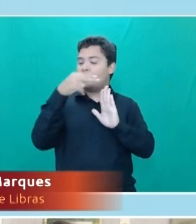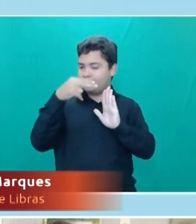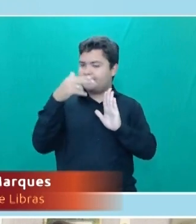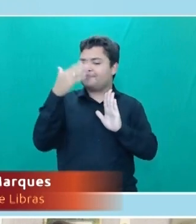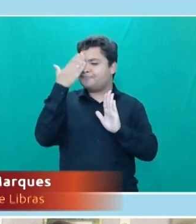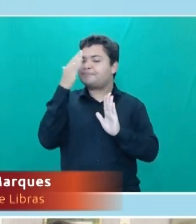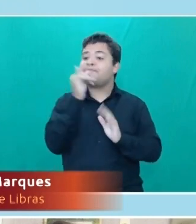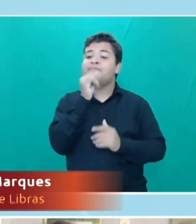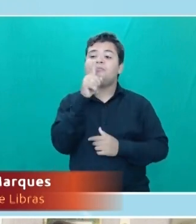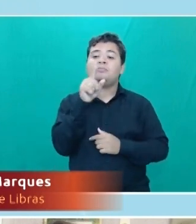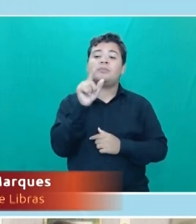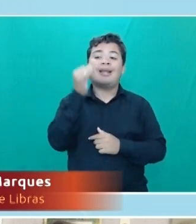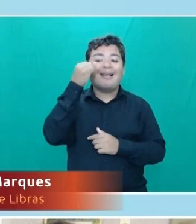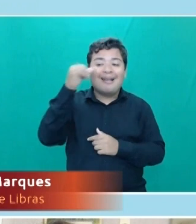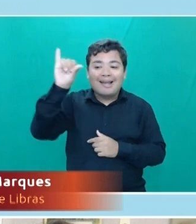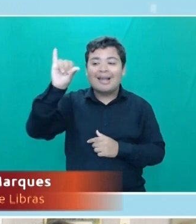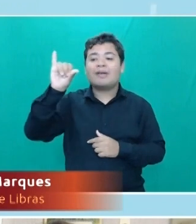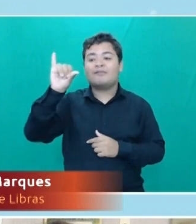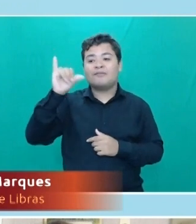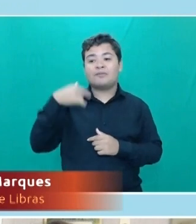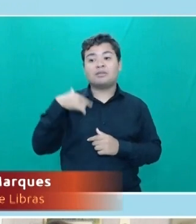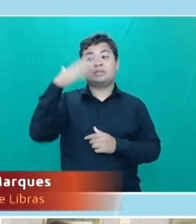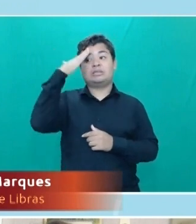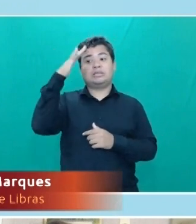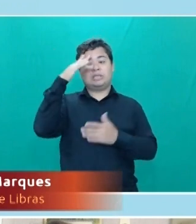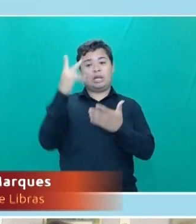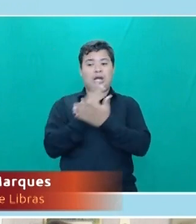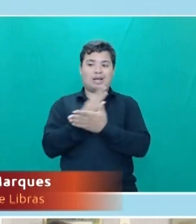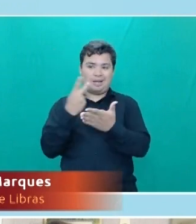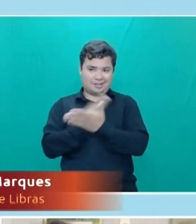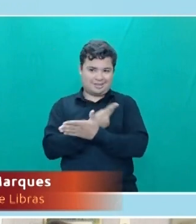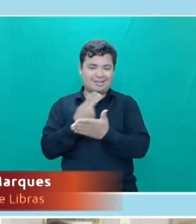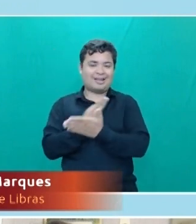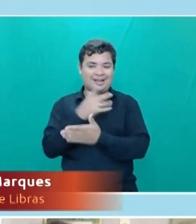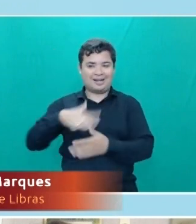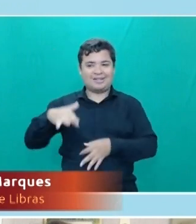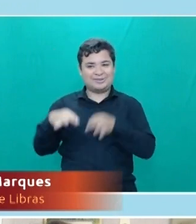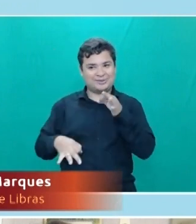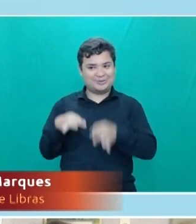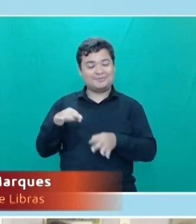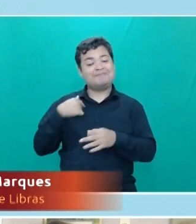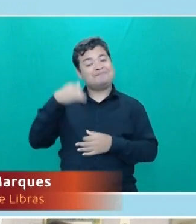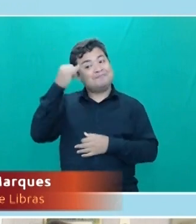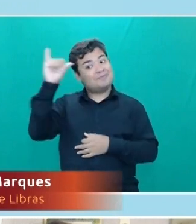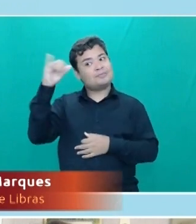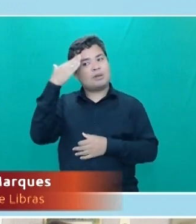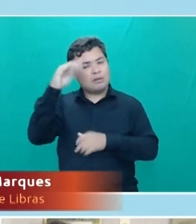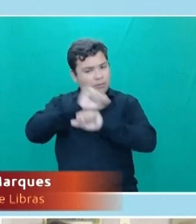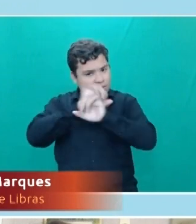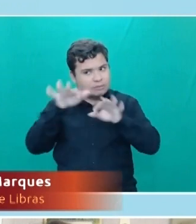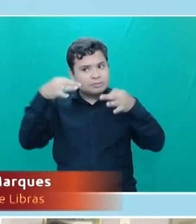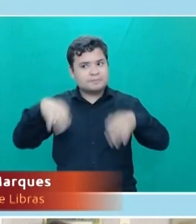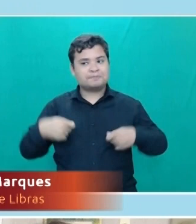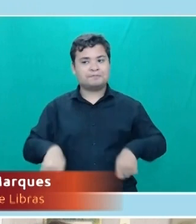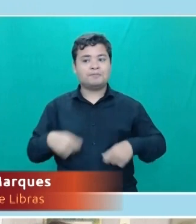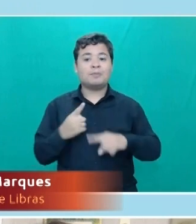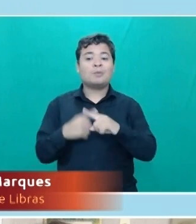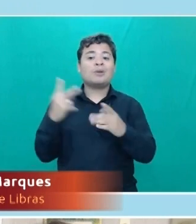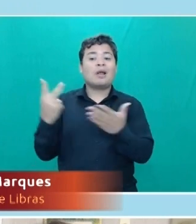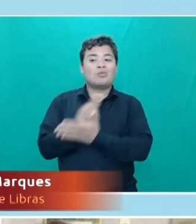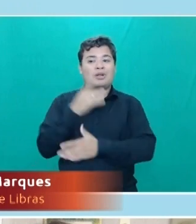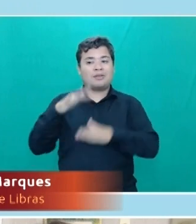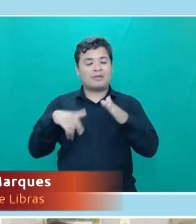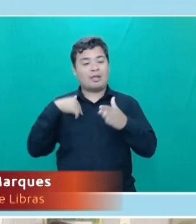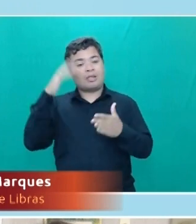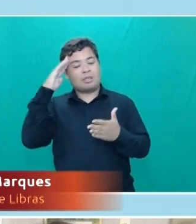evitar determinado tipo de interpretação do direito que, na verdade, faz aumentar o racismo no nosso país.